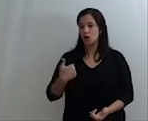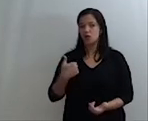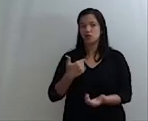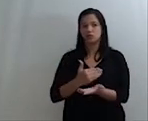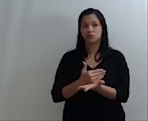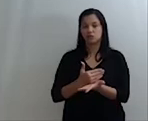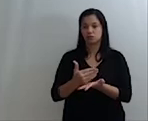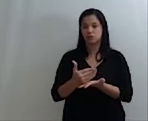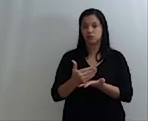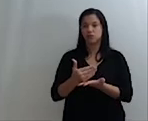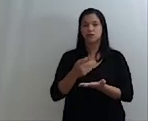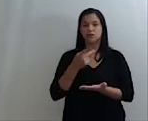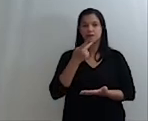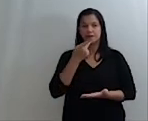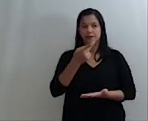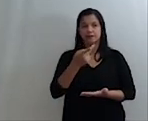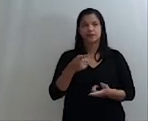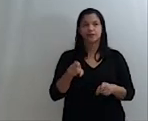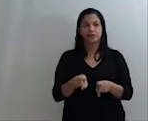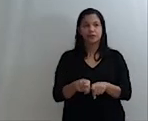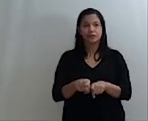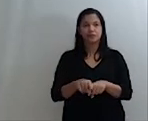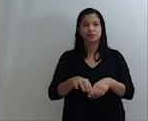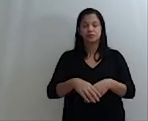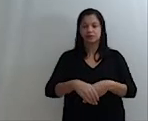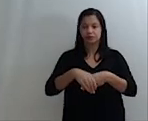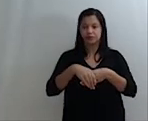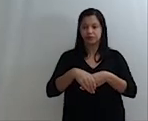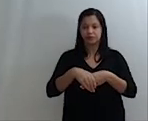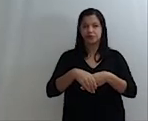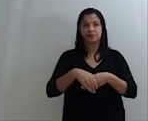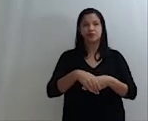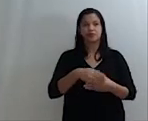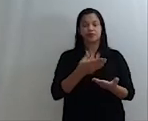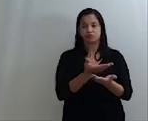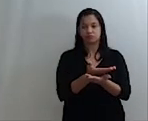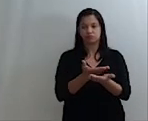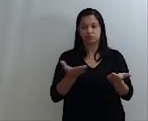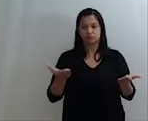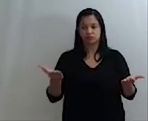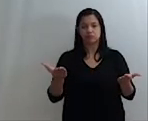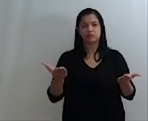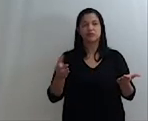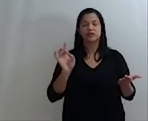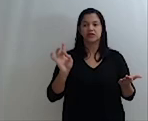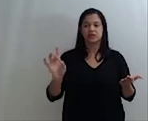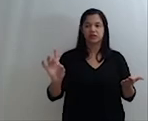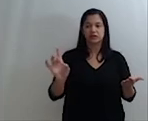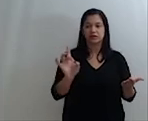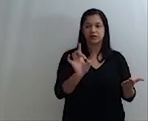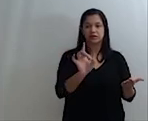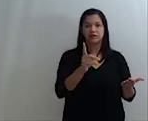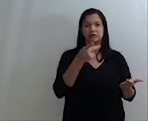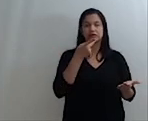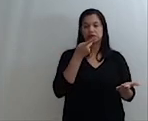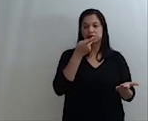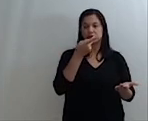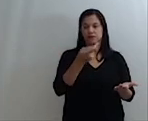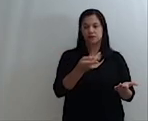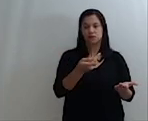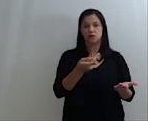gostaria de também cumprimentar as manifestações trazidas da Tribuna